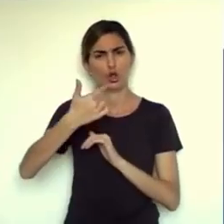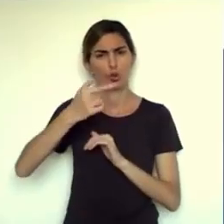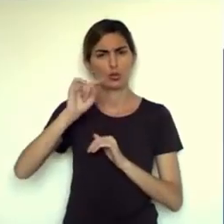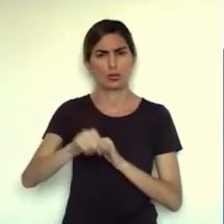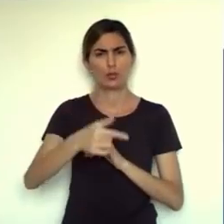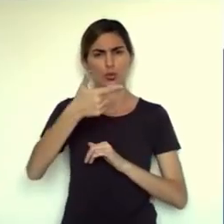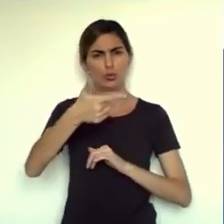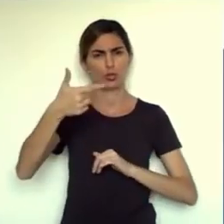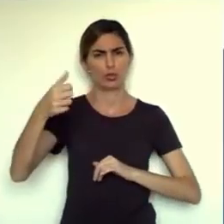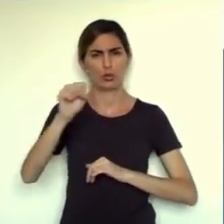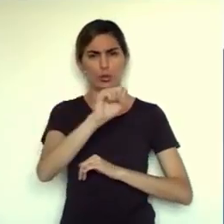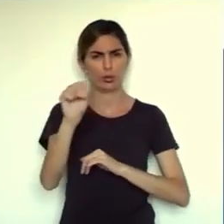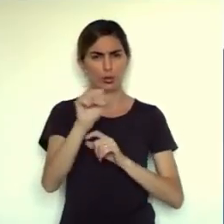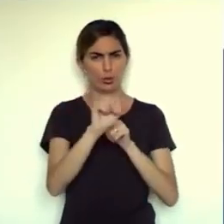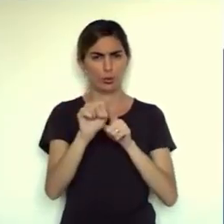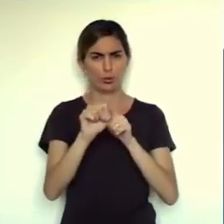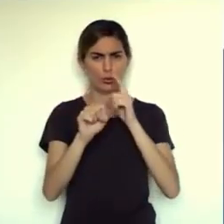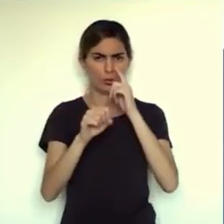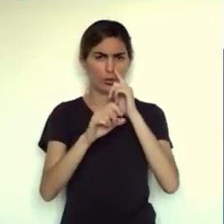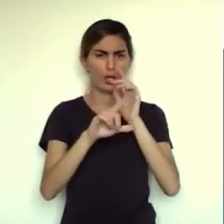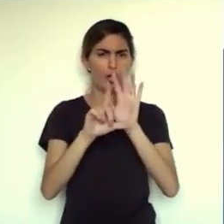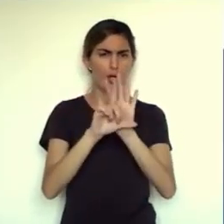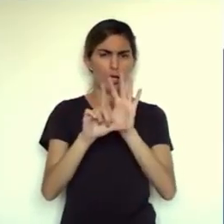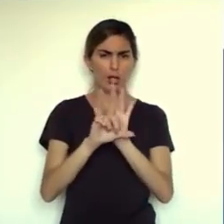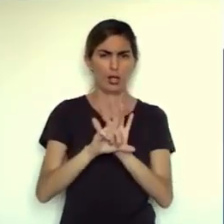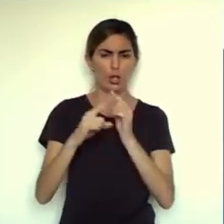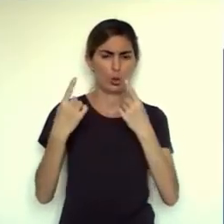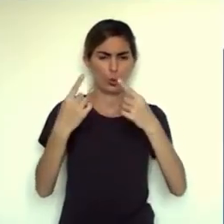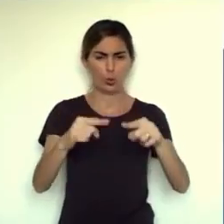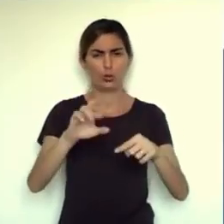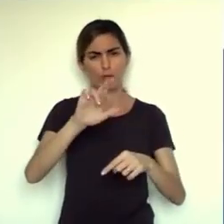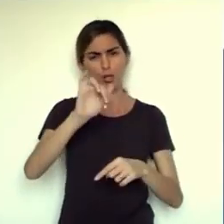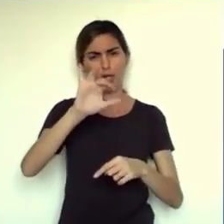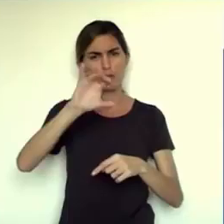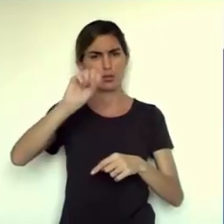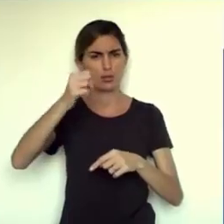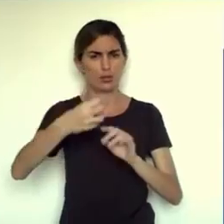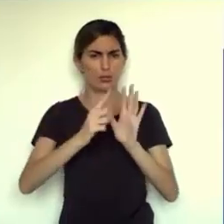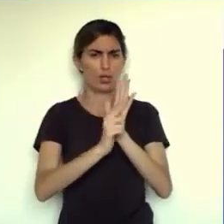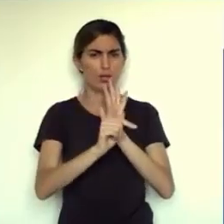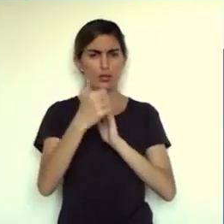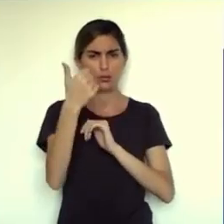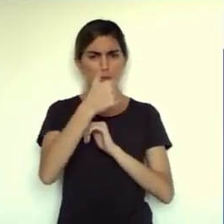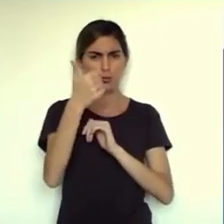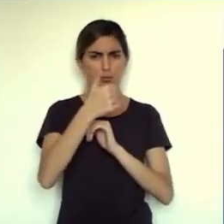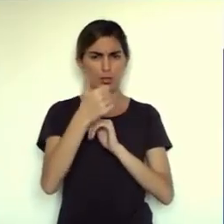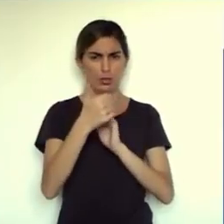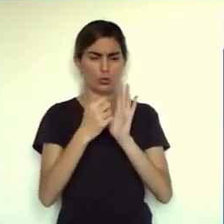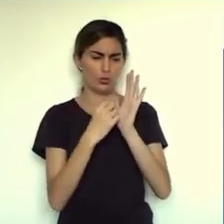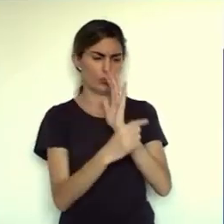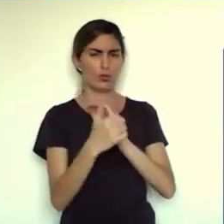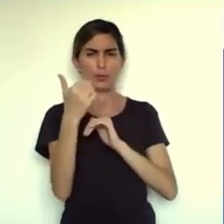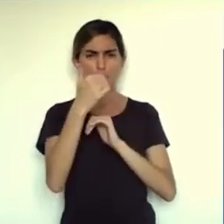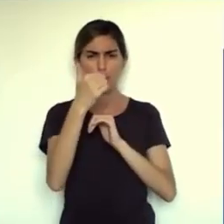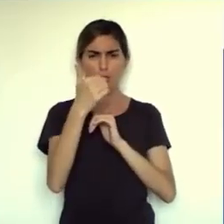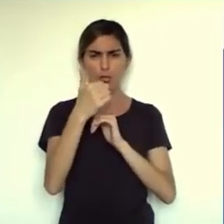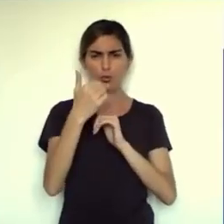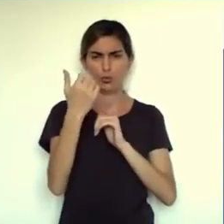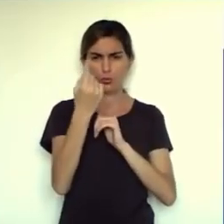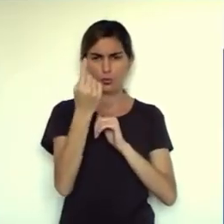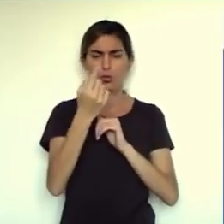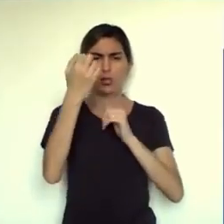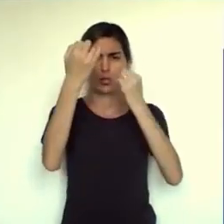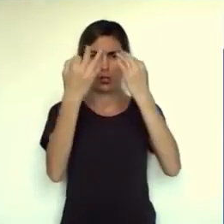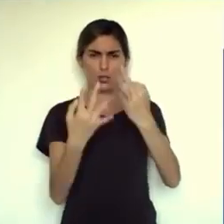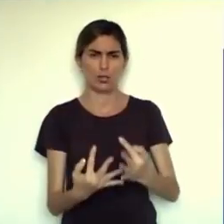Lei 12.288, que é denominada Lei contra o Racismo. No seu artigo 1º, inciso 1º, a